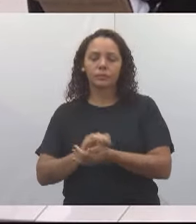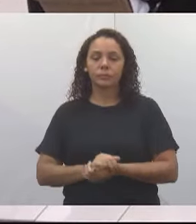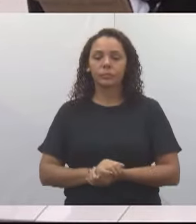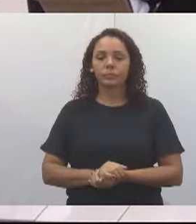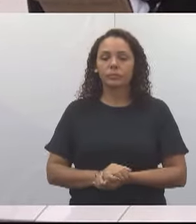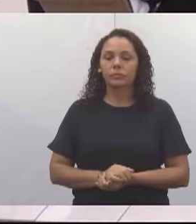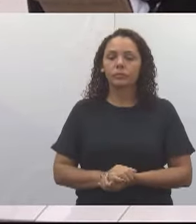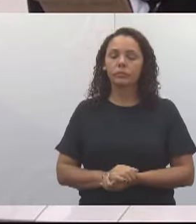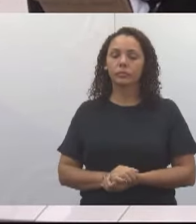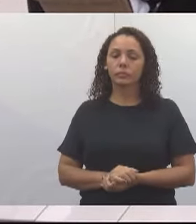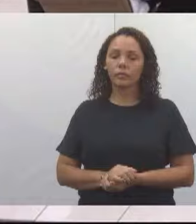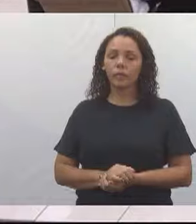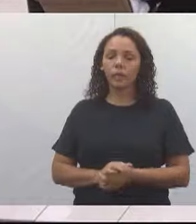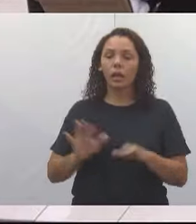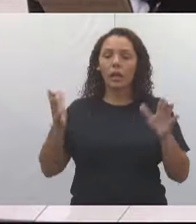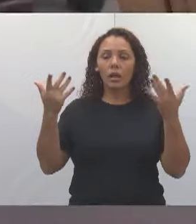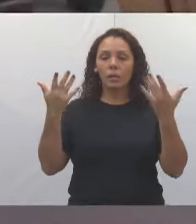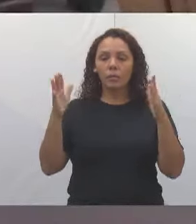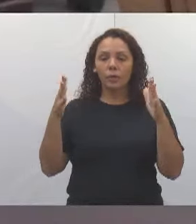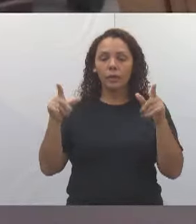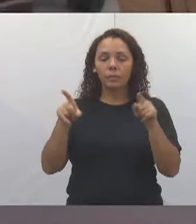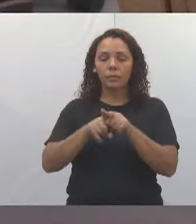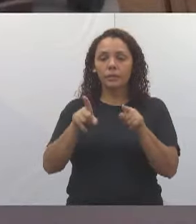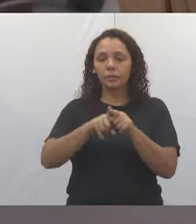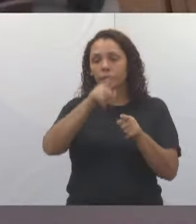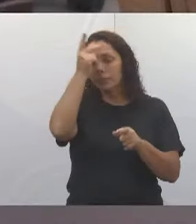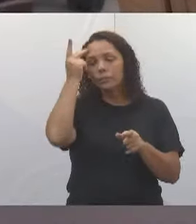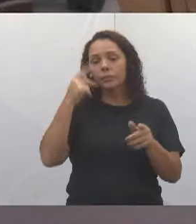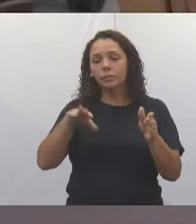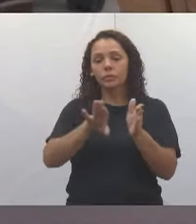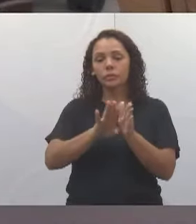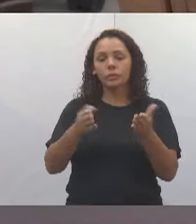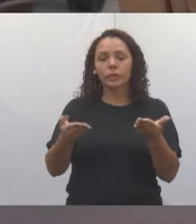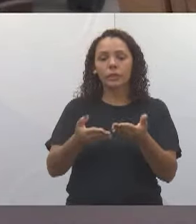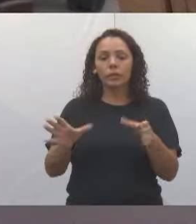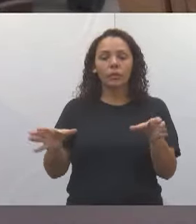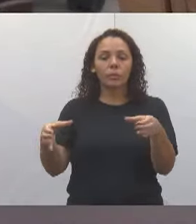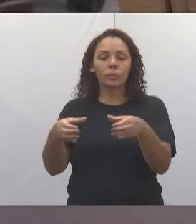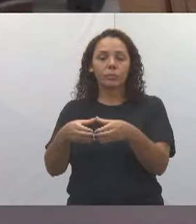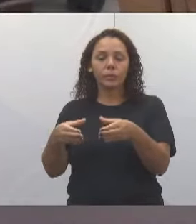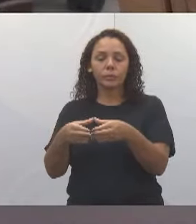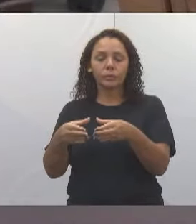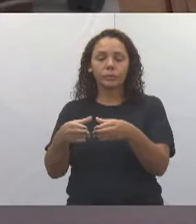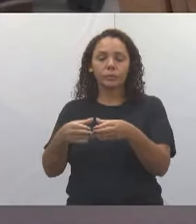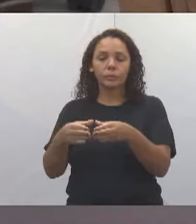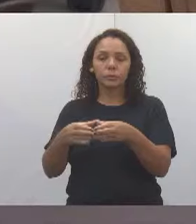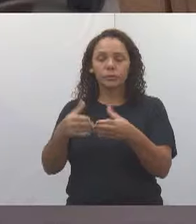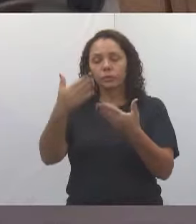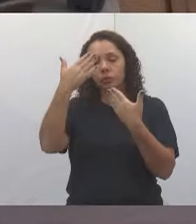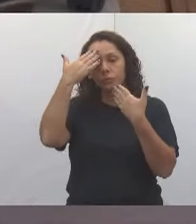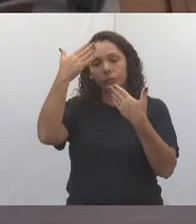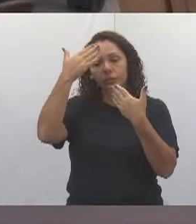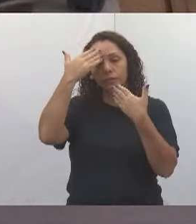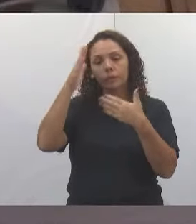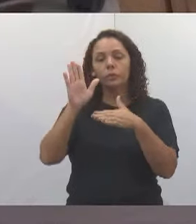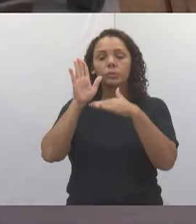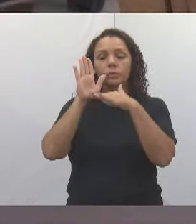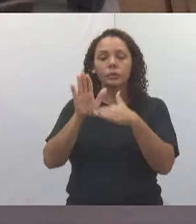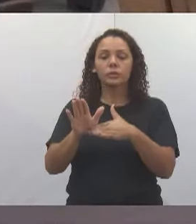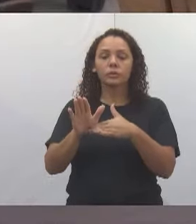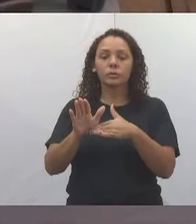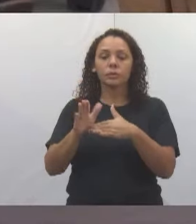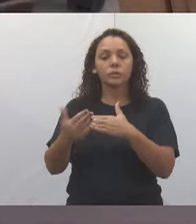para não só para os que já chegaram agora, mas para toda a equipe, né? Obrigada por todo o atendimento que dá também ao